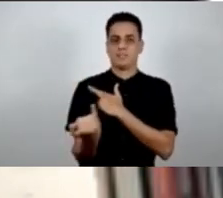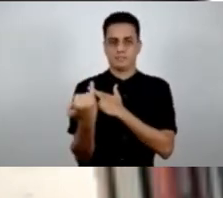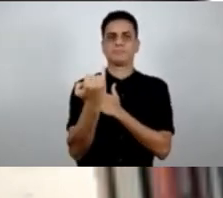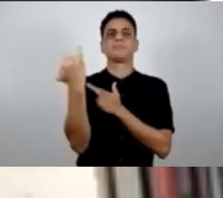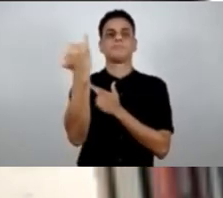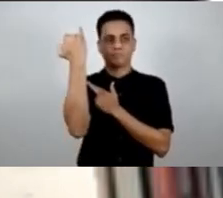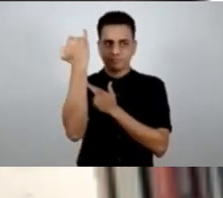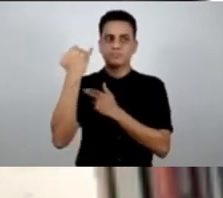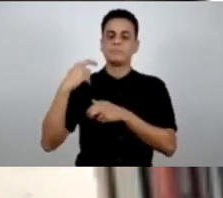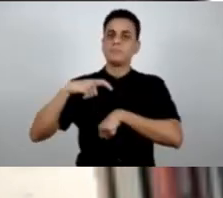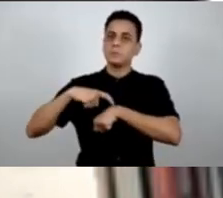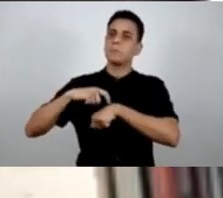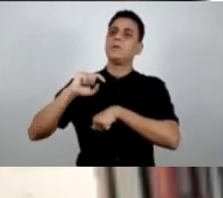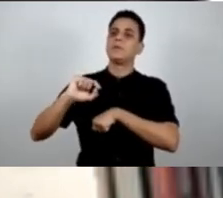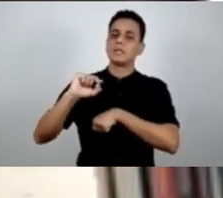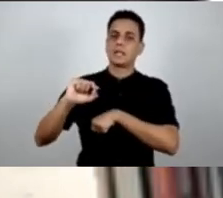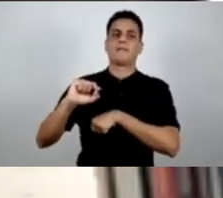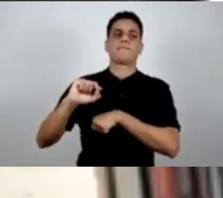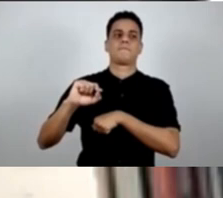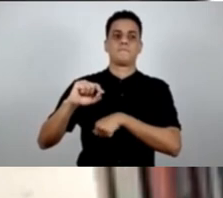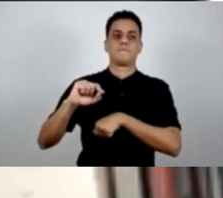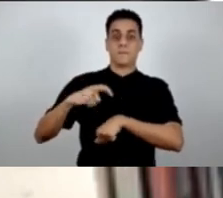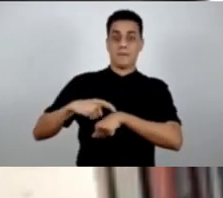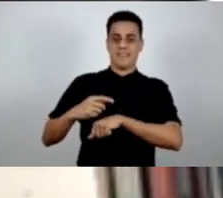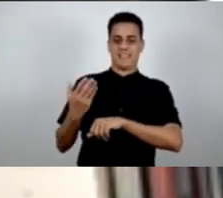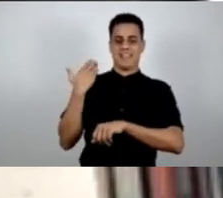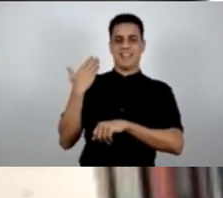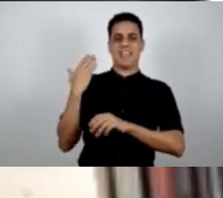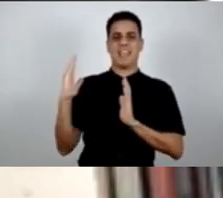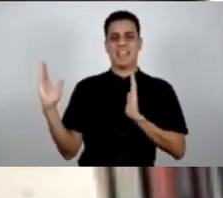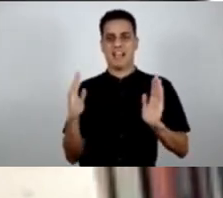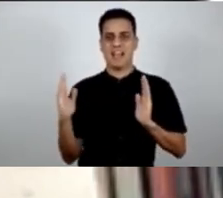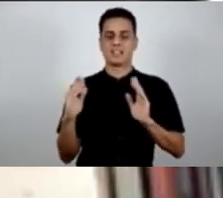nessa fase, digamos, esplendorosa, não é? Da nossa